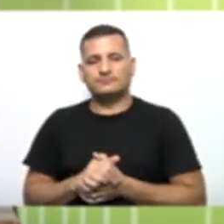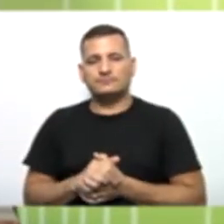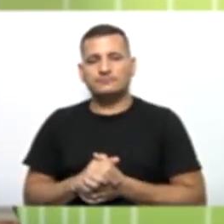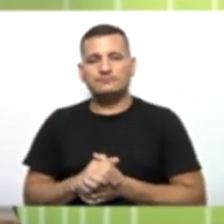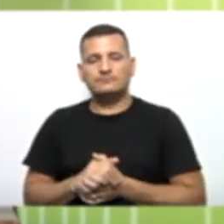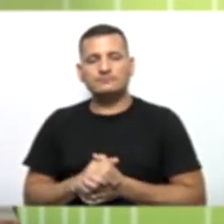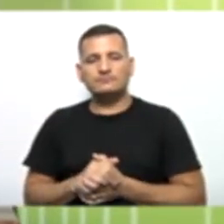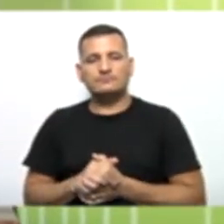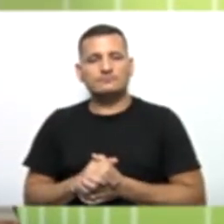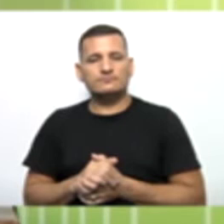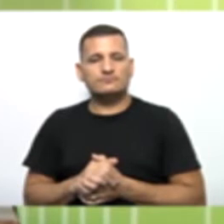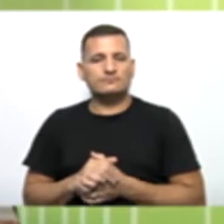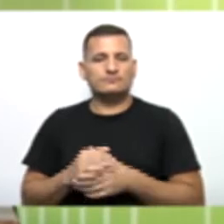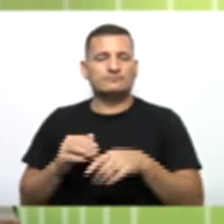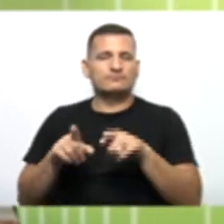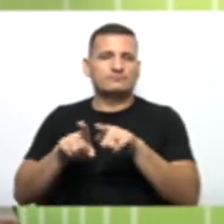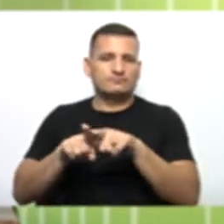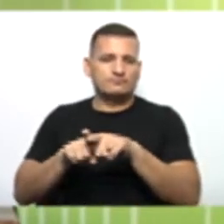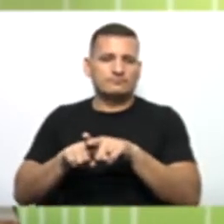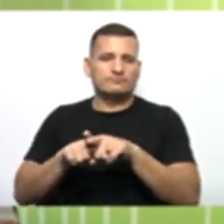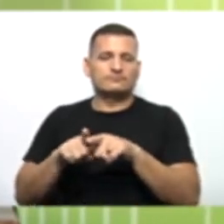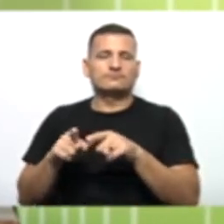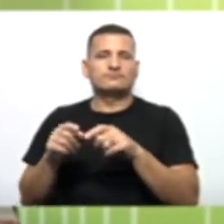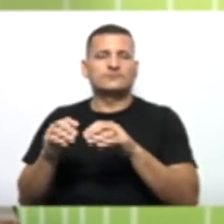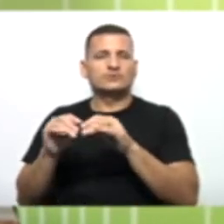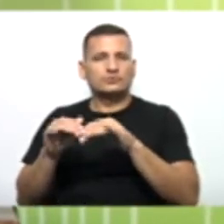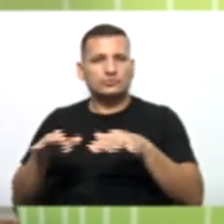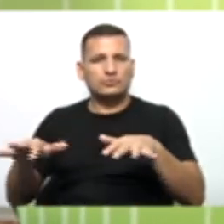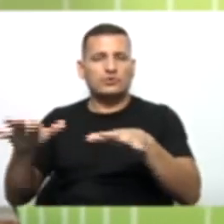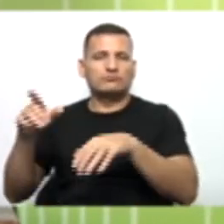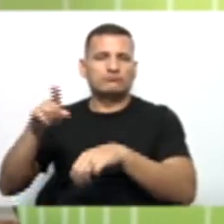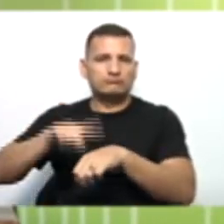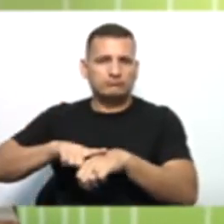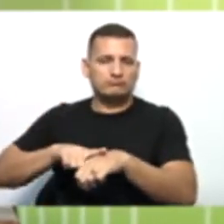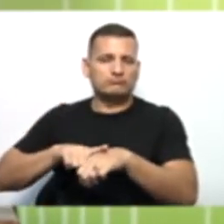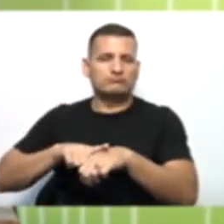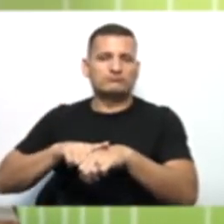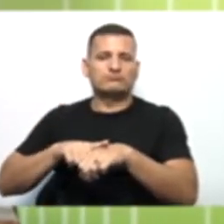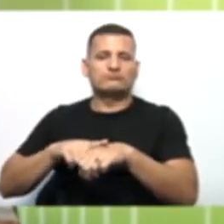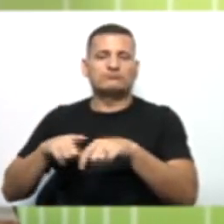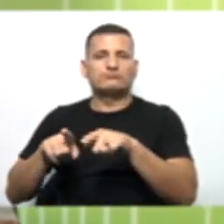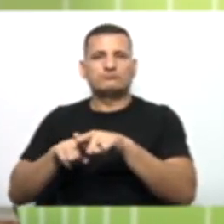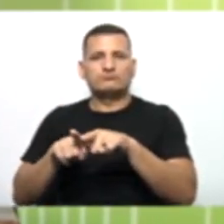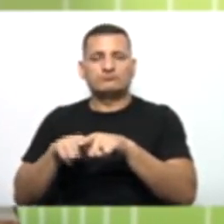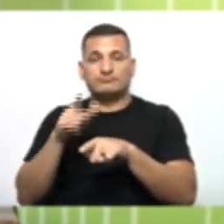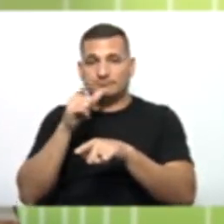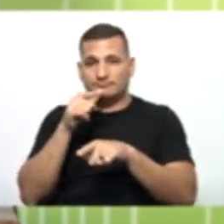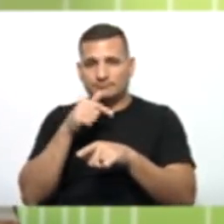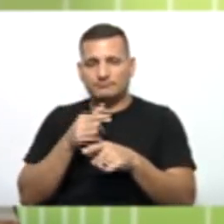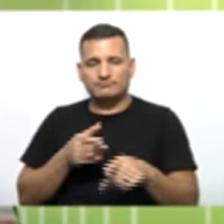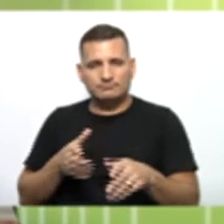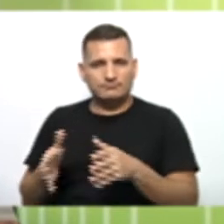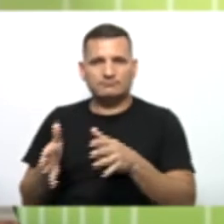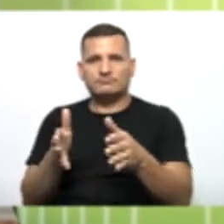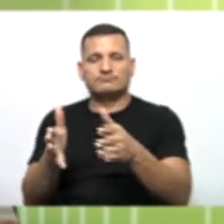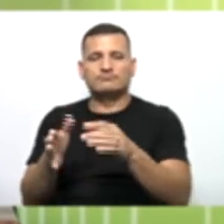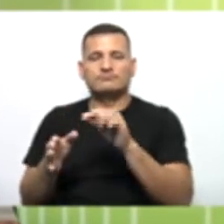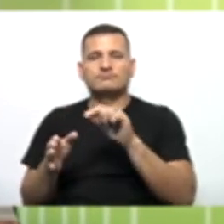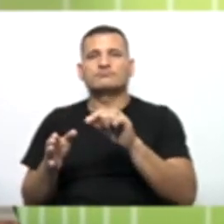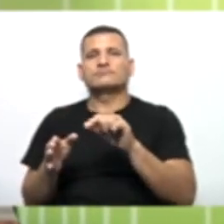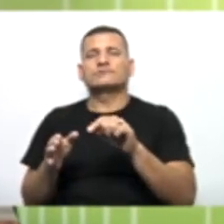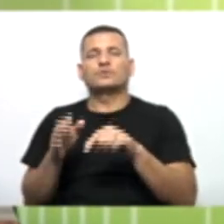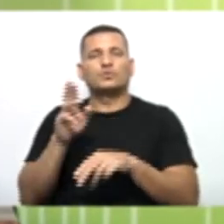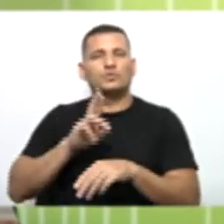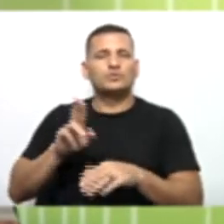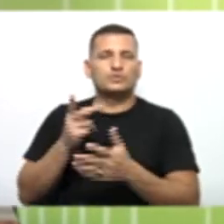E também pode ocasionar a contaminação de solo e dos corpos d'água por manejo inadequado